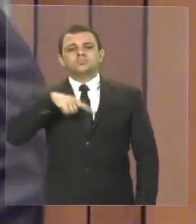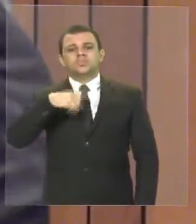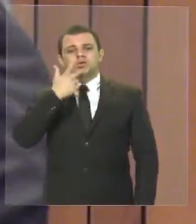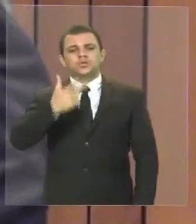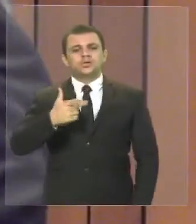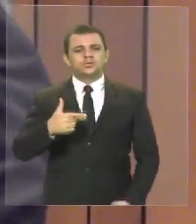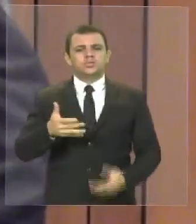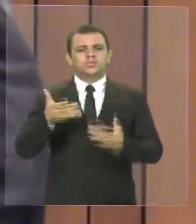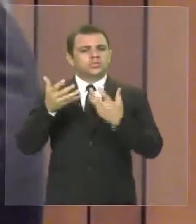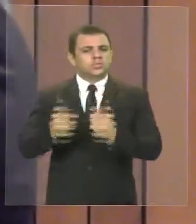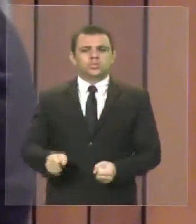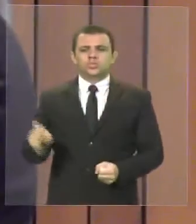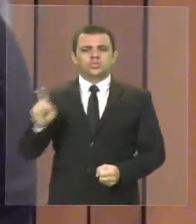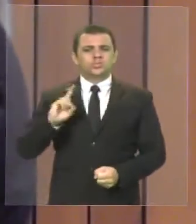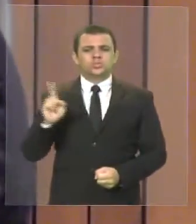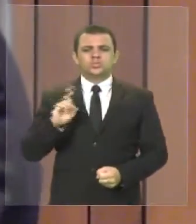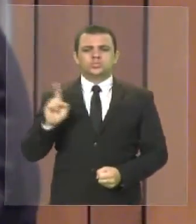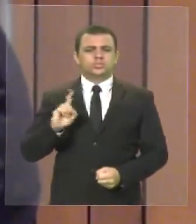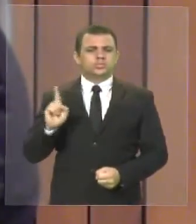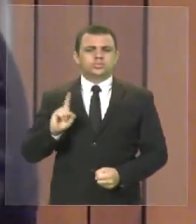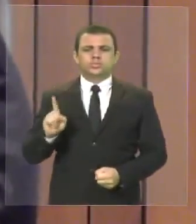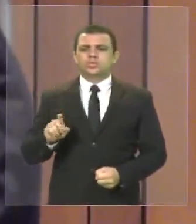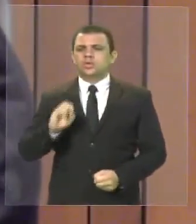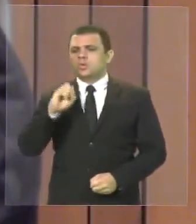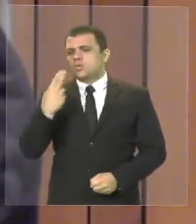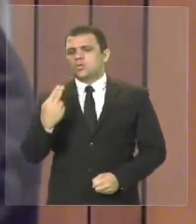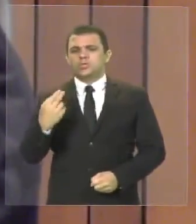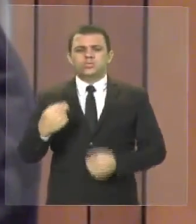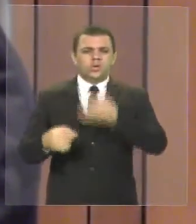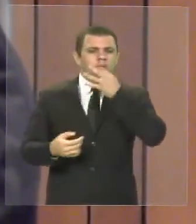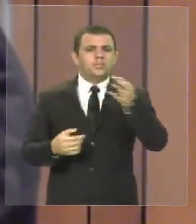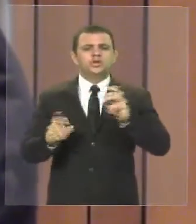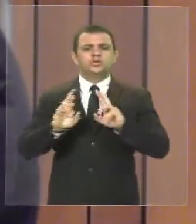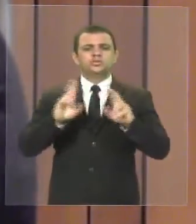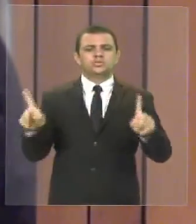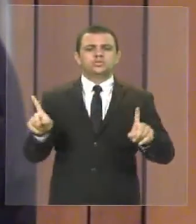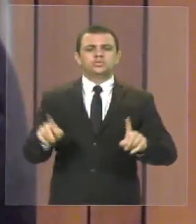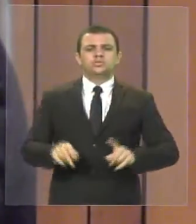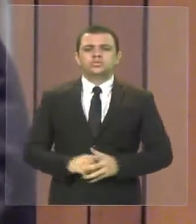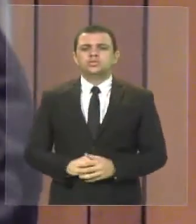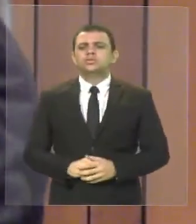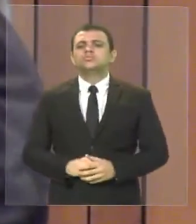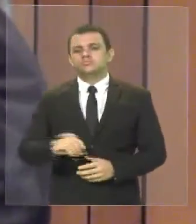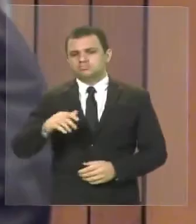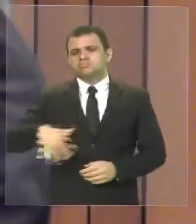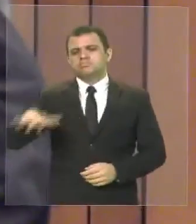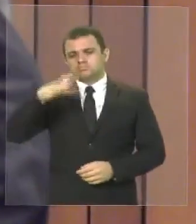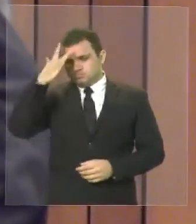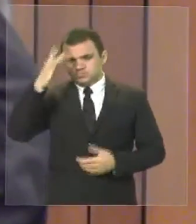discordar, ousam fazer um contraponto, são execrados,